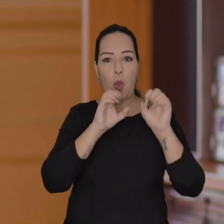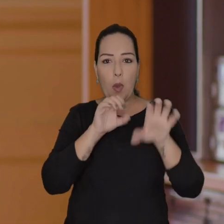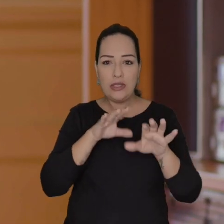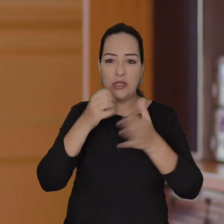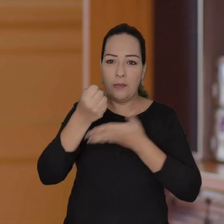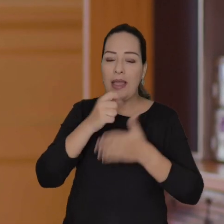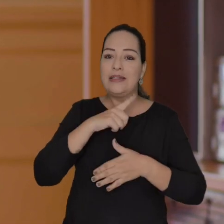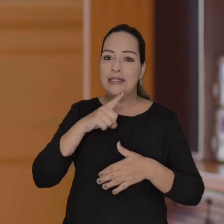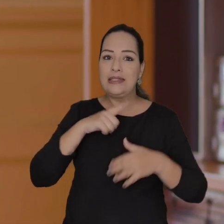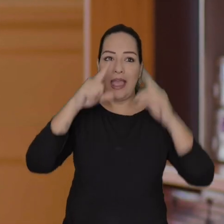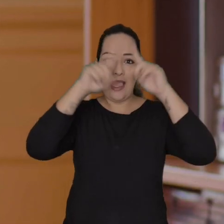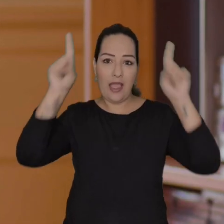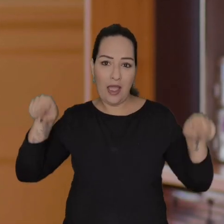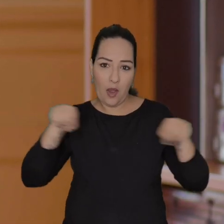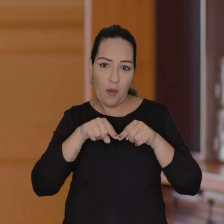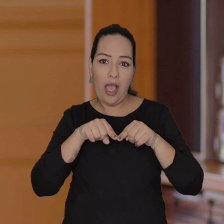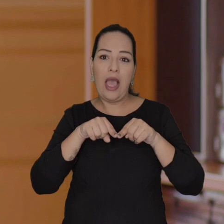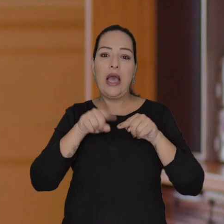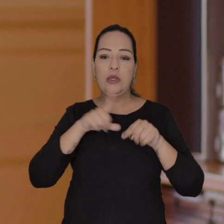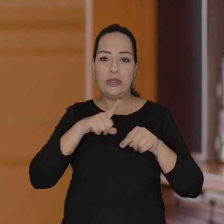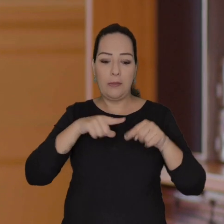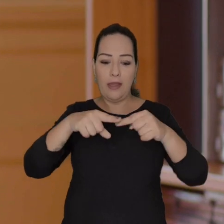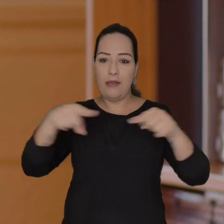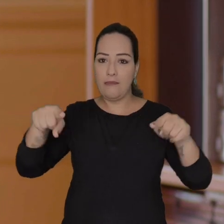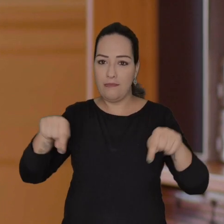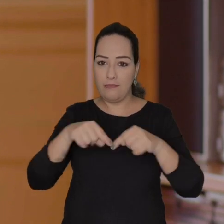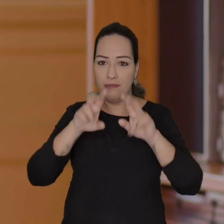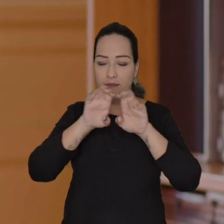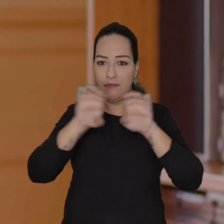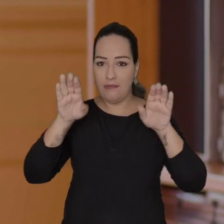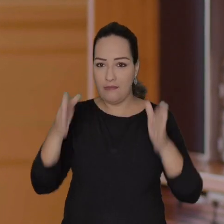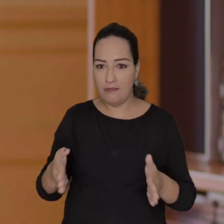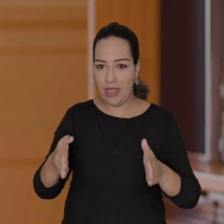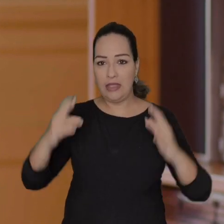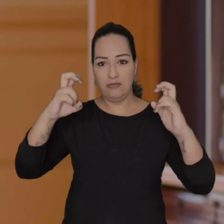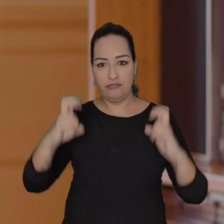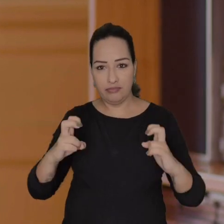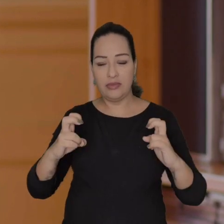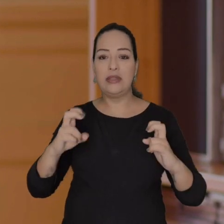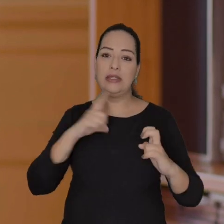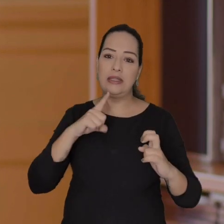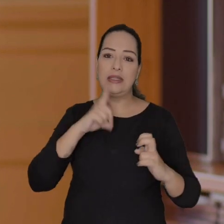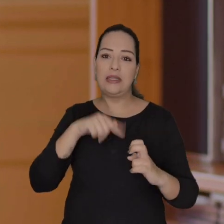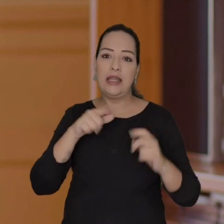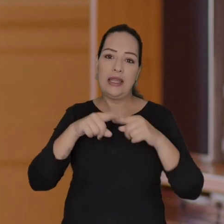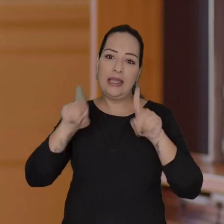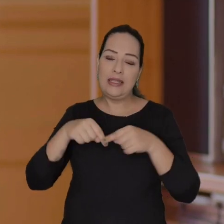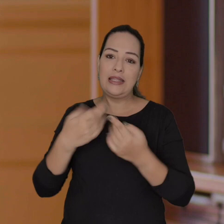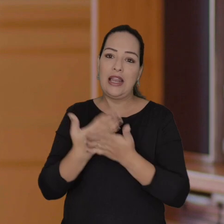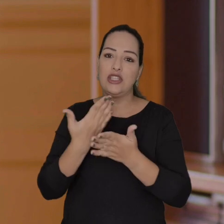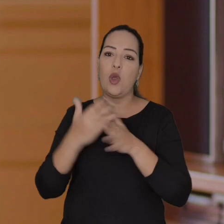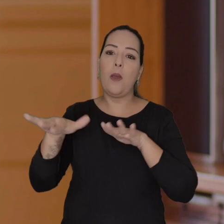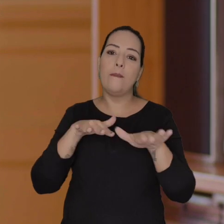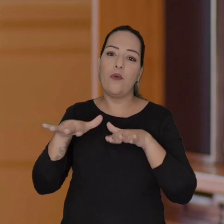a lousa, tem as mesas, né? Algumas escolas, Waldorf, adotaram para os primeiros e segundos anos o que é chamado